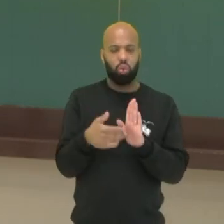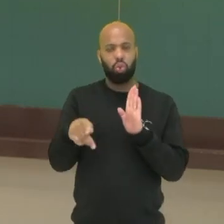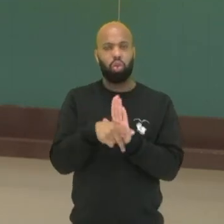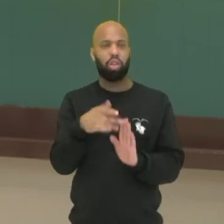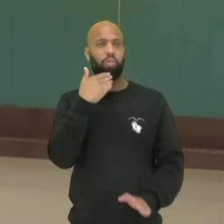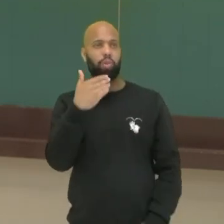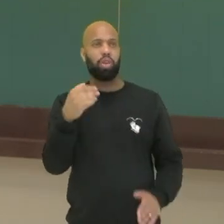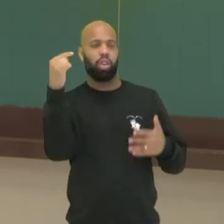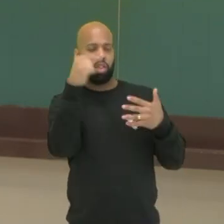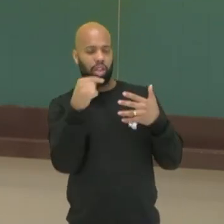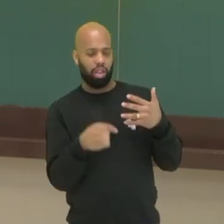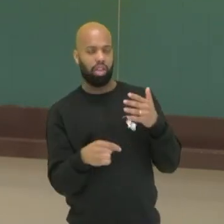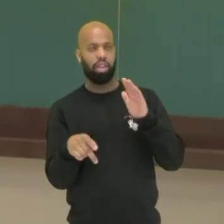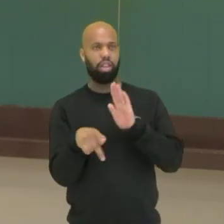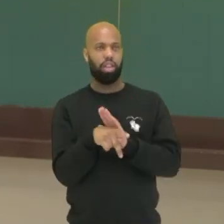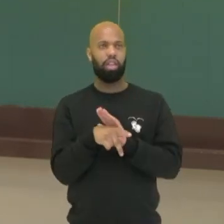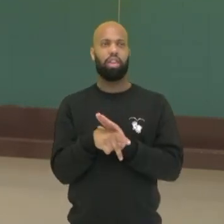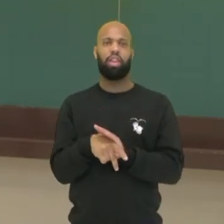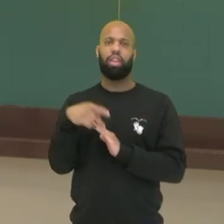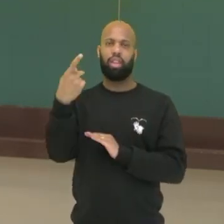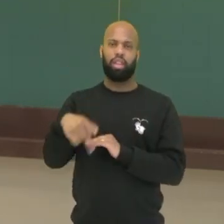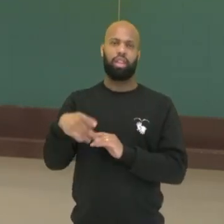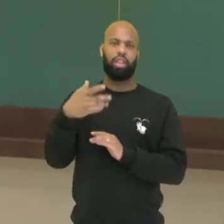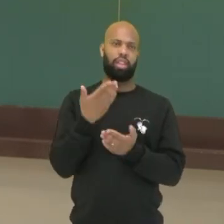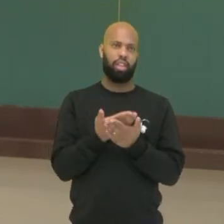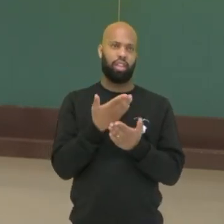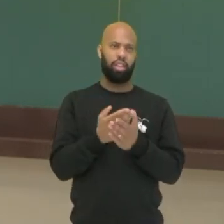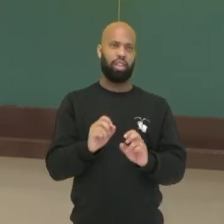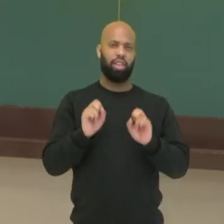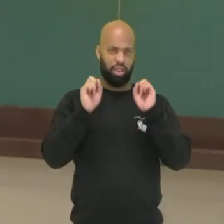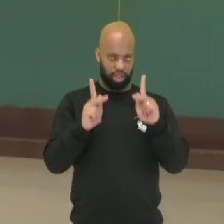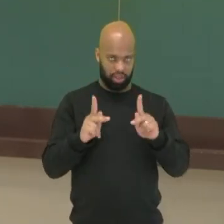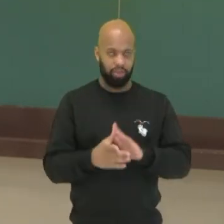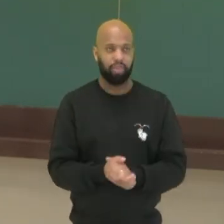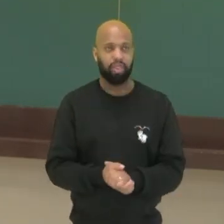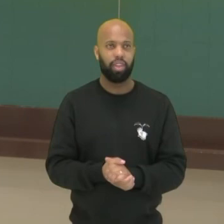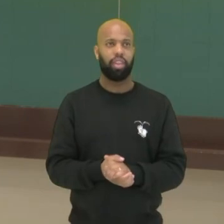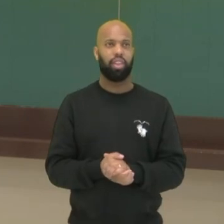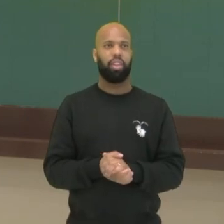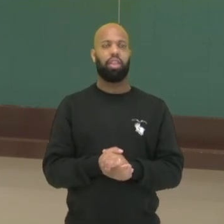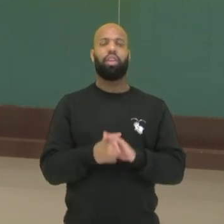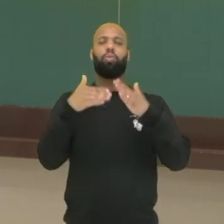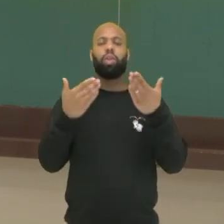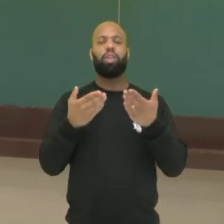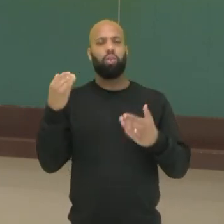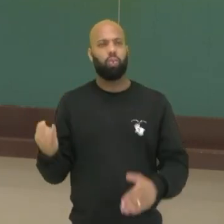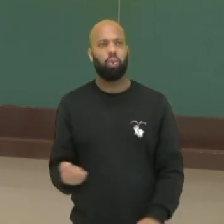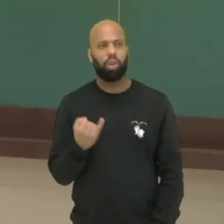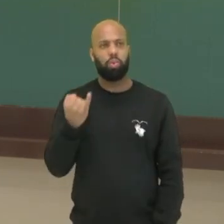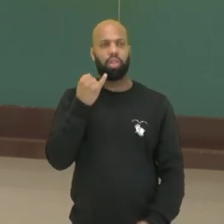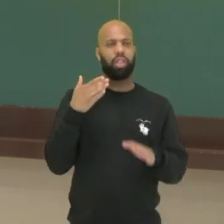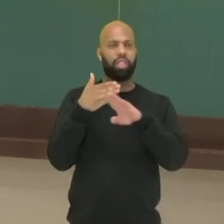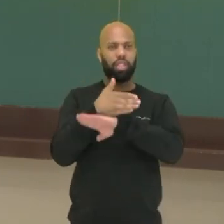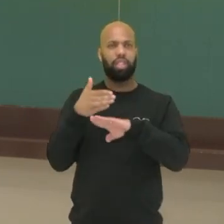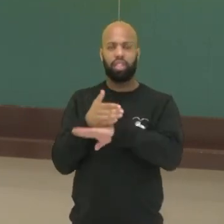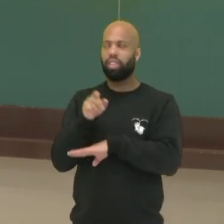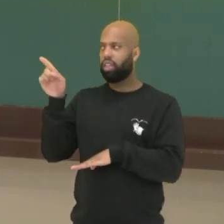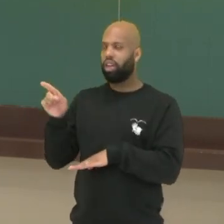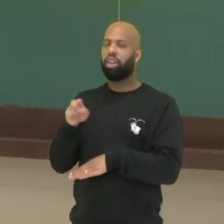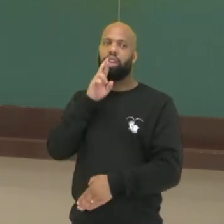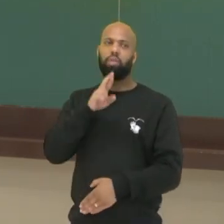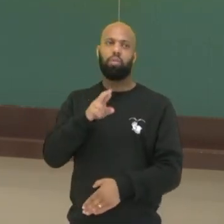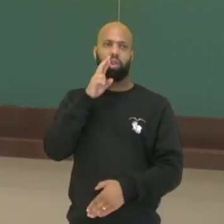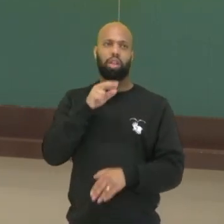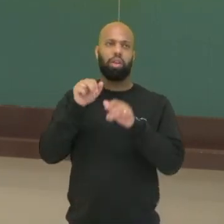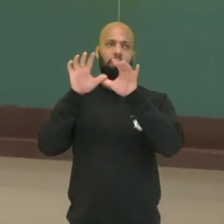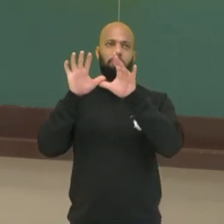solicitado aqui na nossa aula. É isso aí. Então não esqueça, acessem. Fora esse,